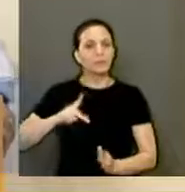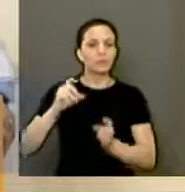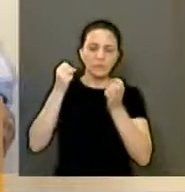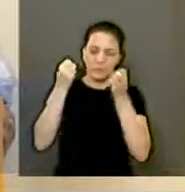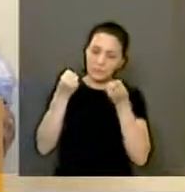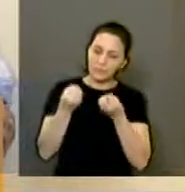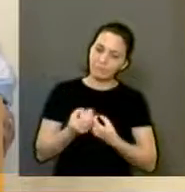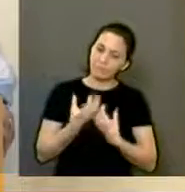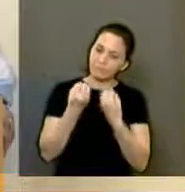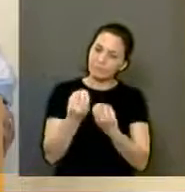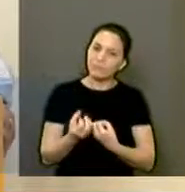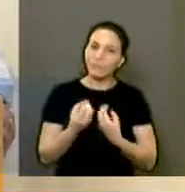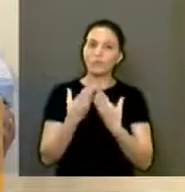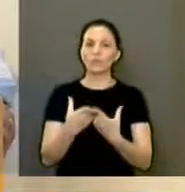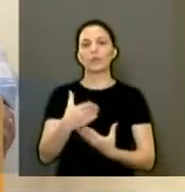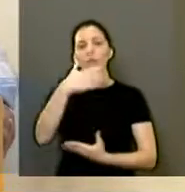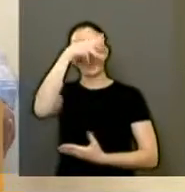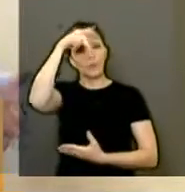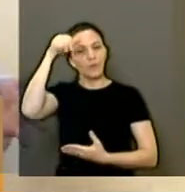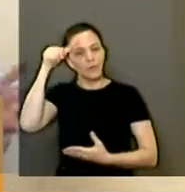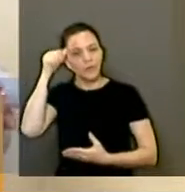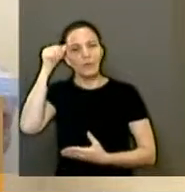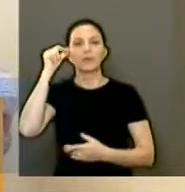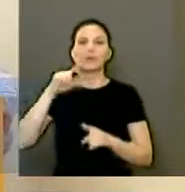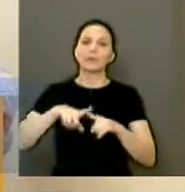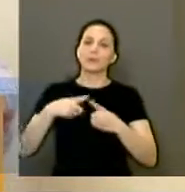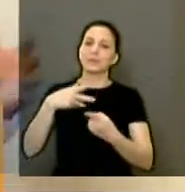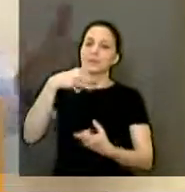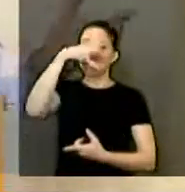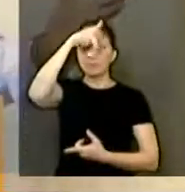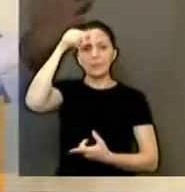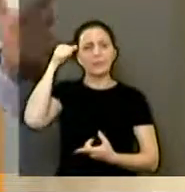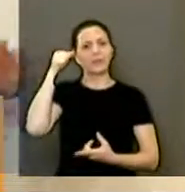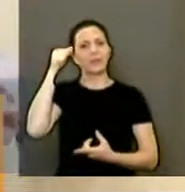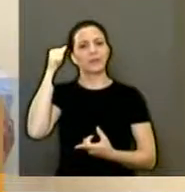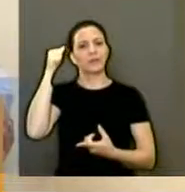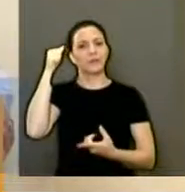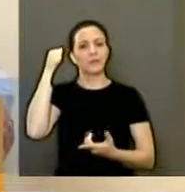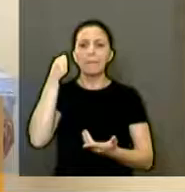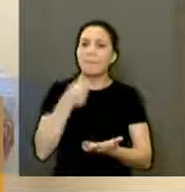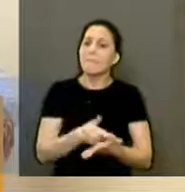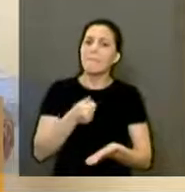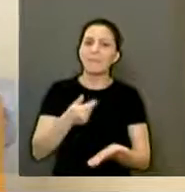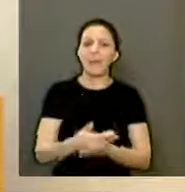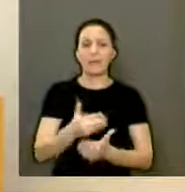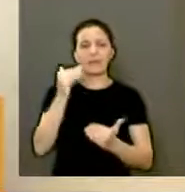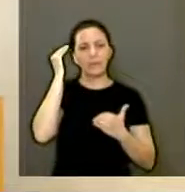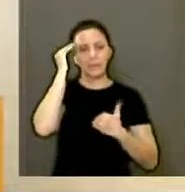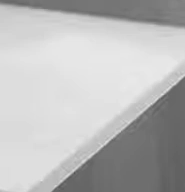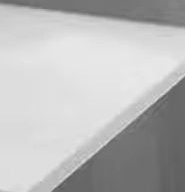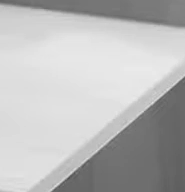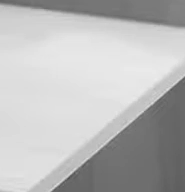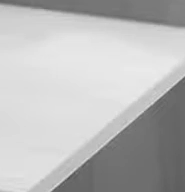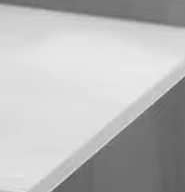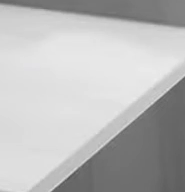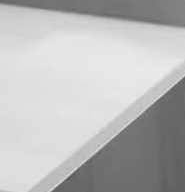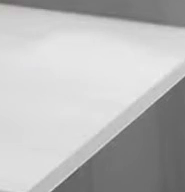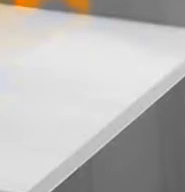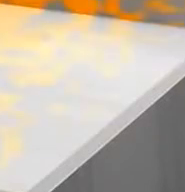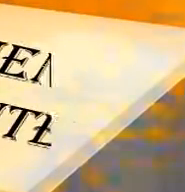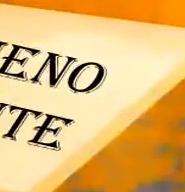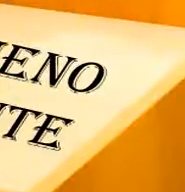hora pelo prefeito vamos orar mas prefeito vamos pagar né muito obrigado e boa noite